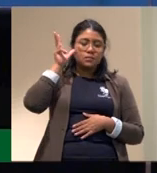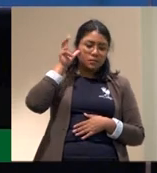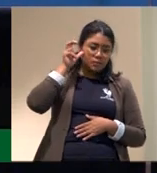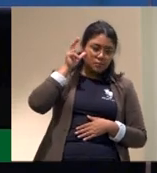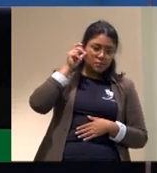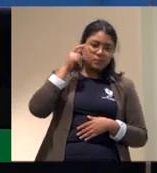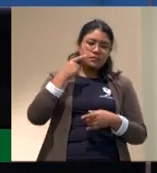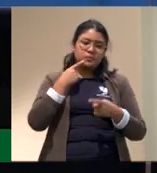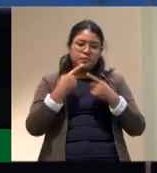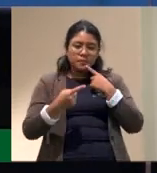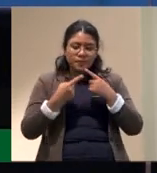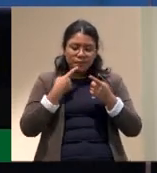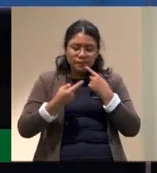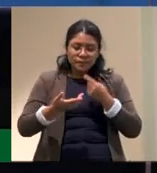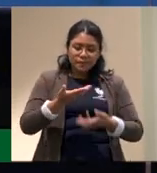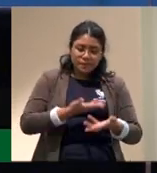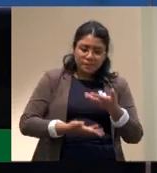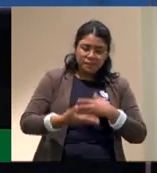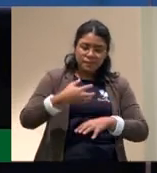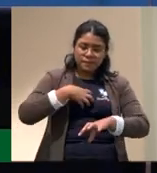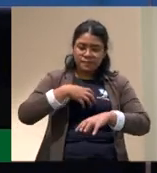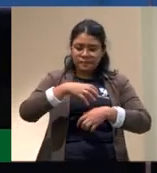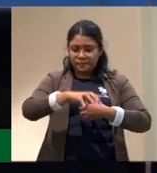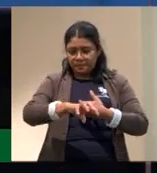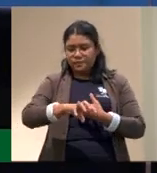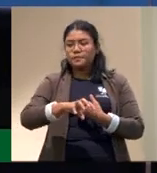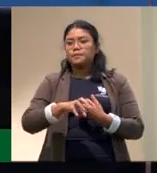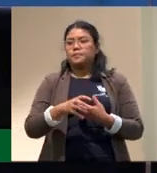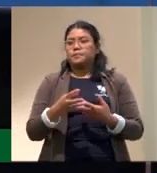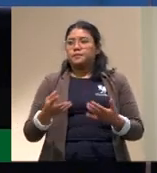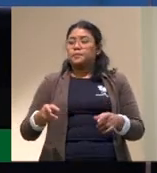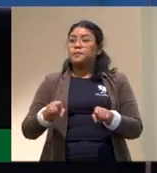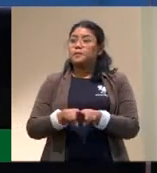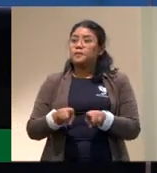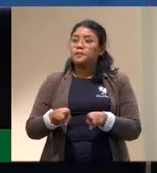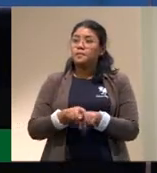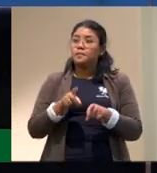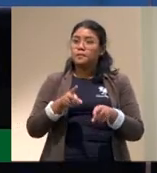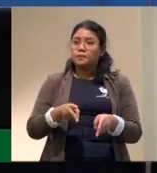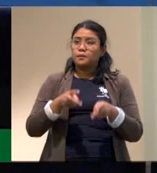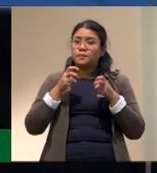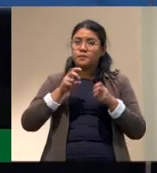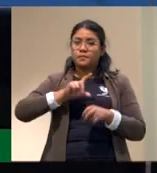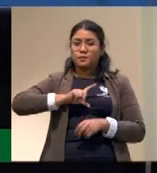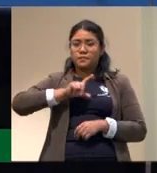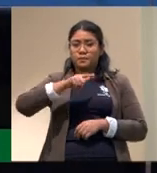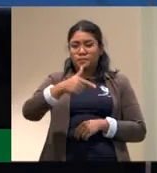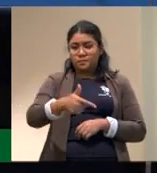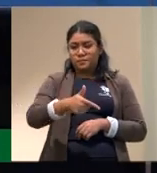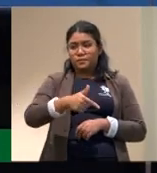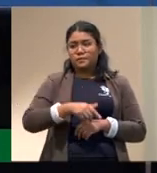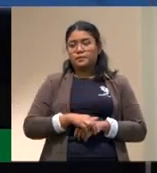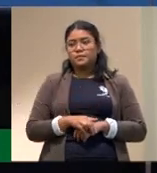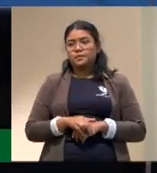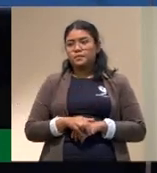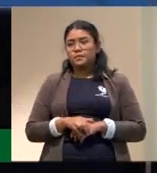do diálogo, da empatia, né? E a percepção também da alteridade, né? Que elas são